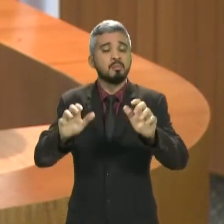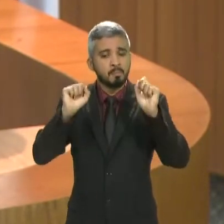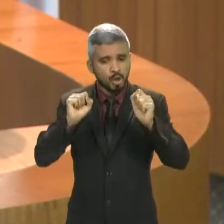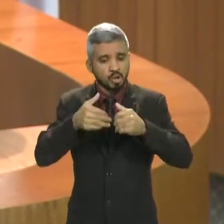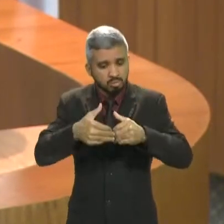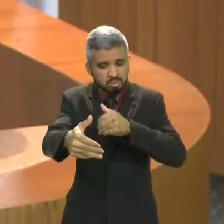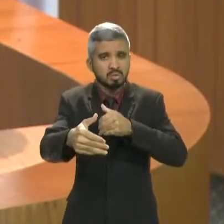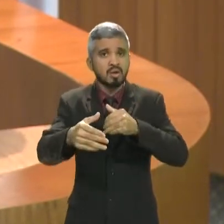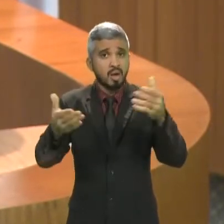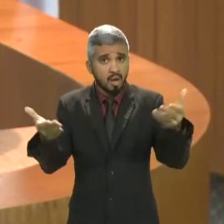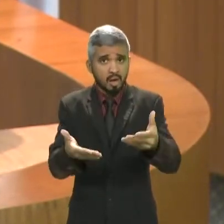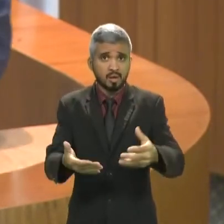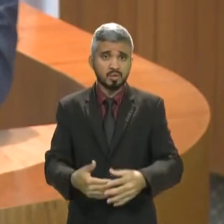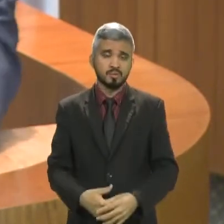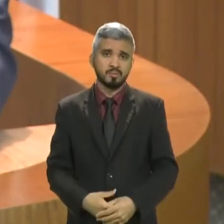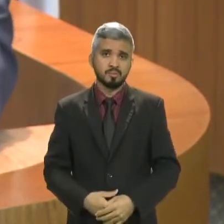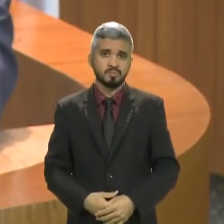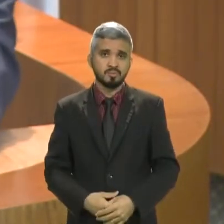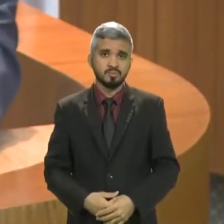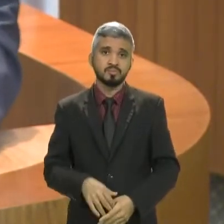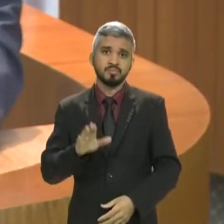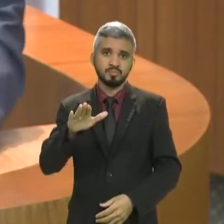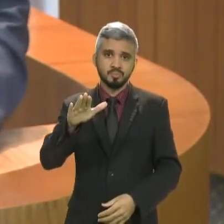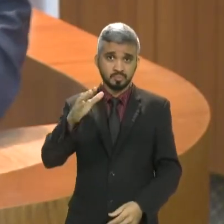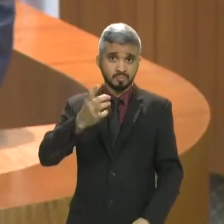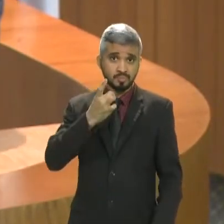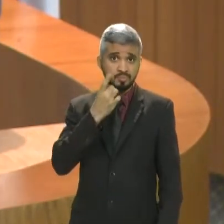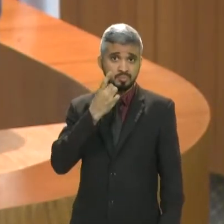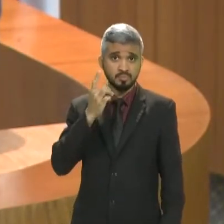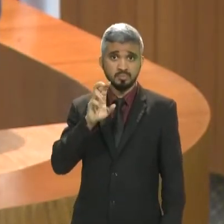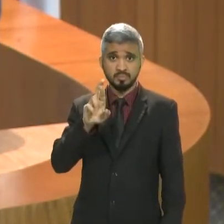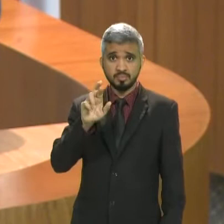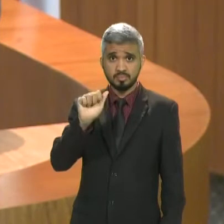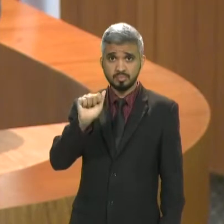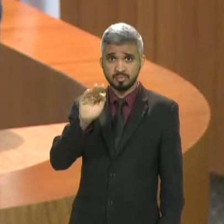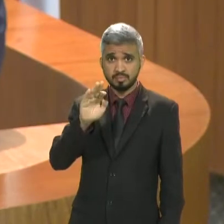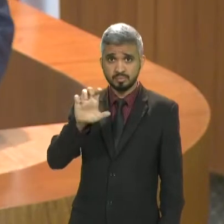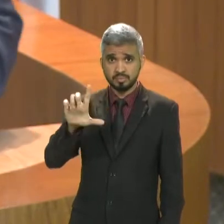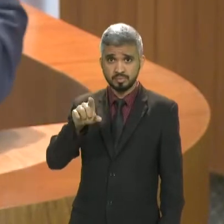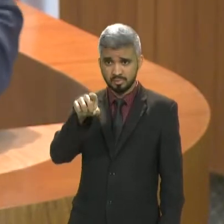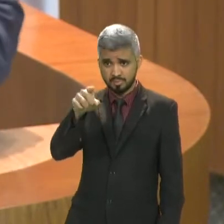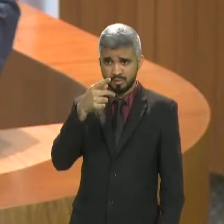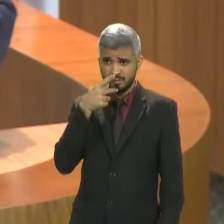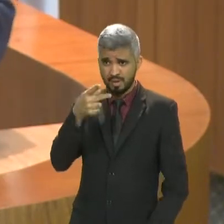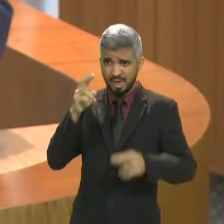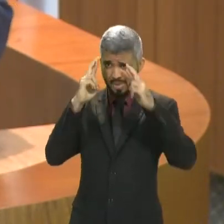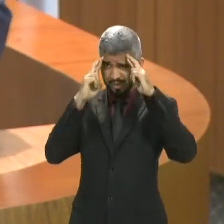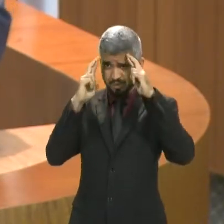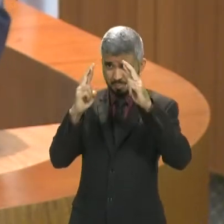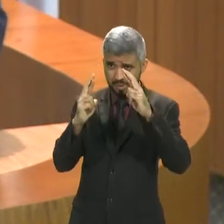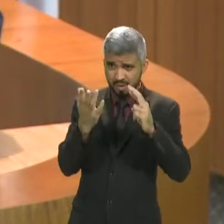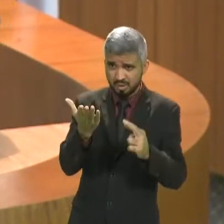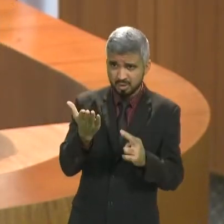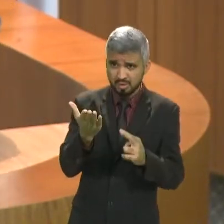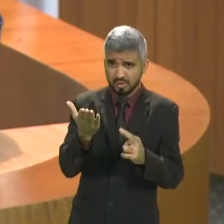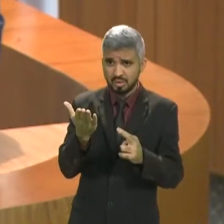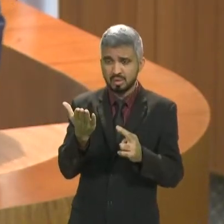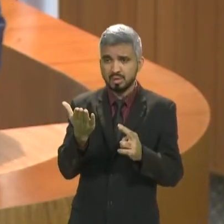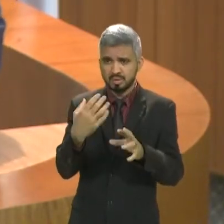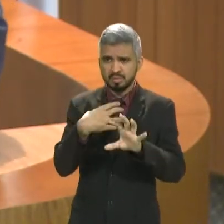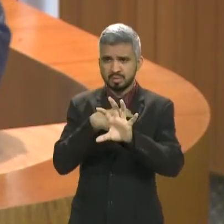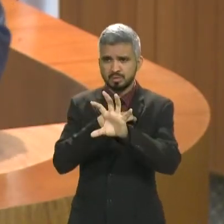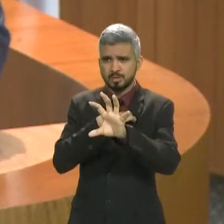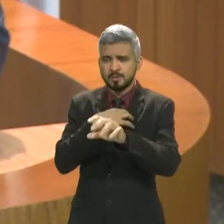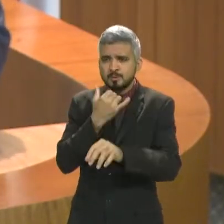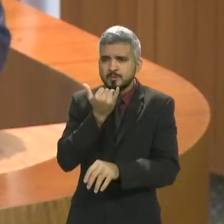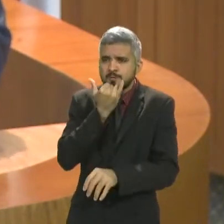deputado Rafael Leitor, antes, quando você fala em respeito, eu acho que já é um desrespeito só de Vossa Excelência vir aqui falar